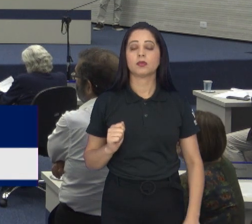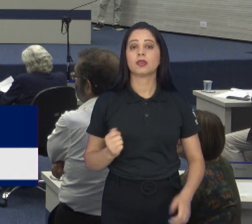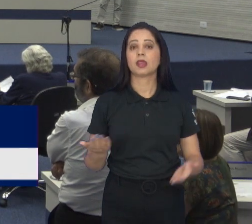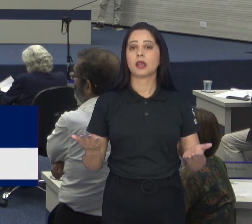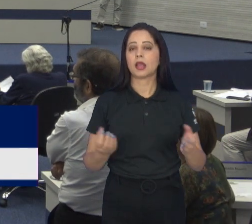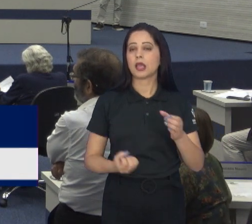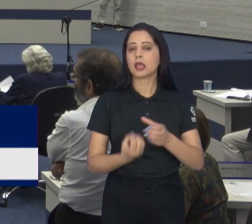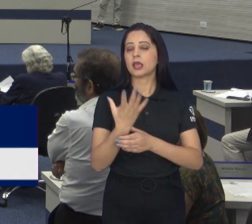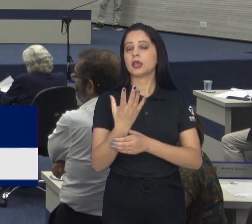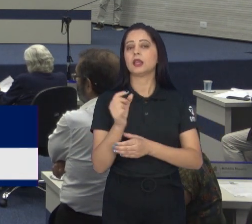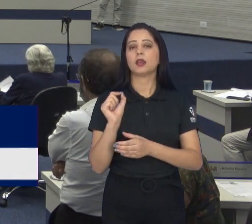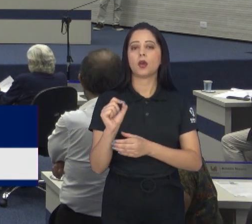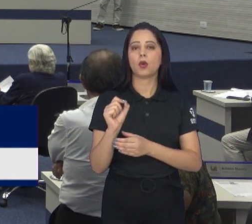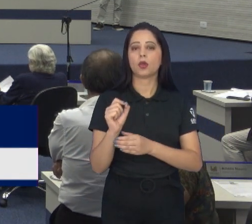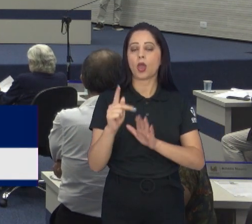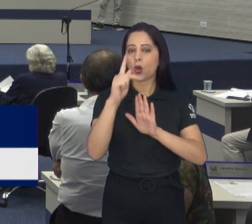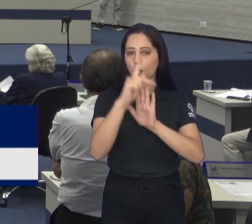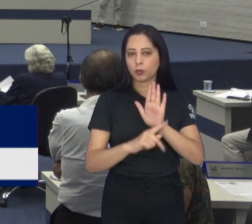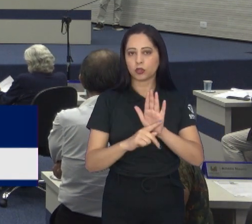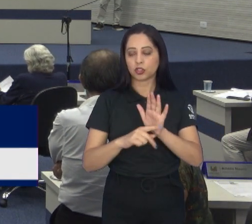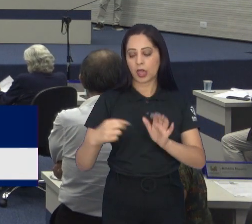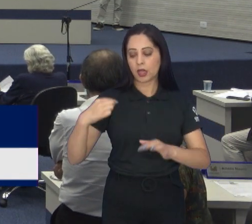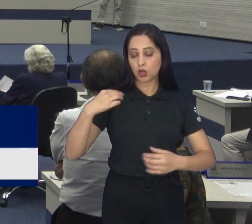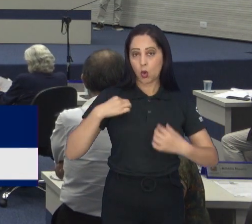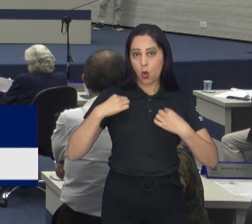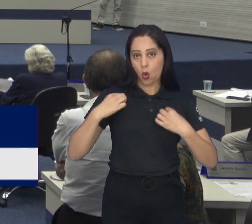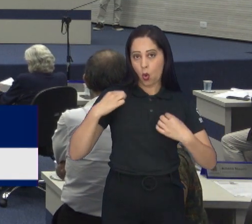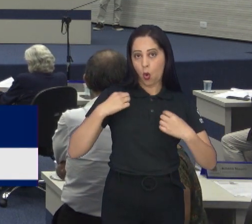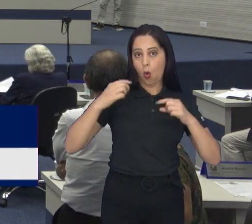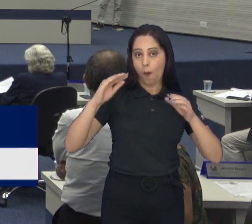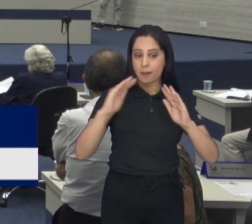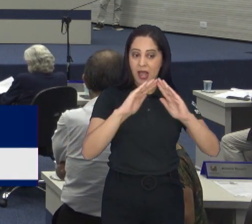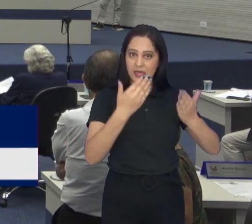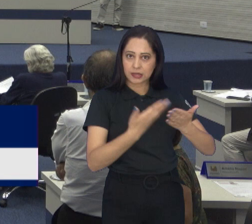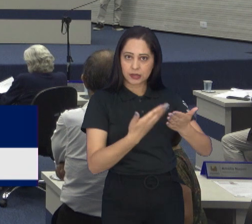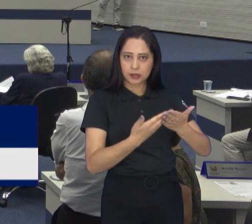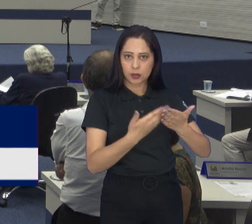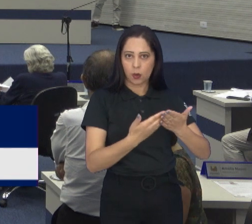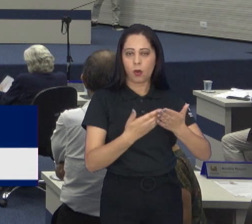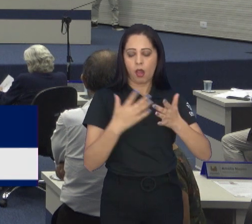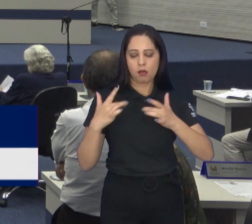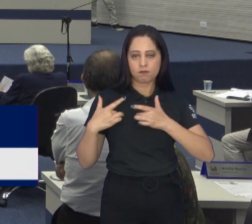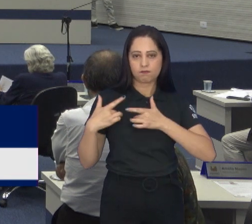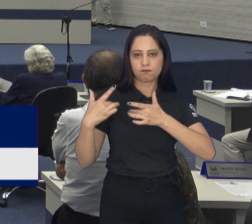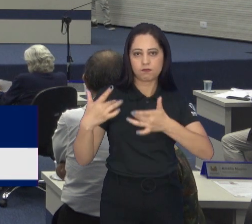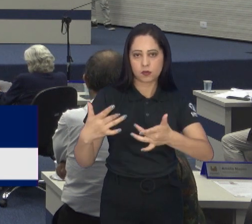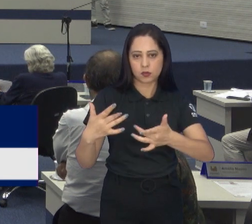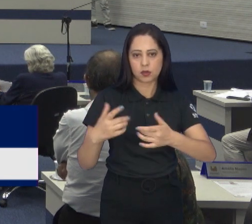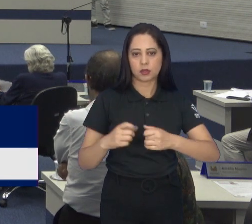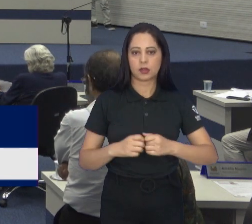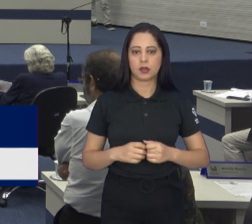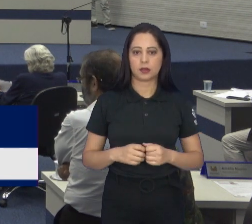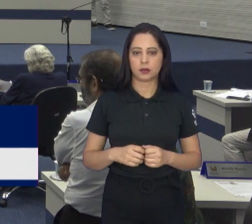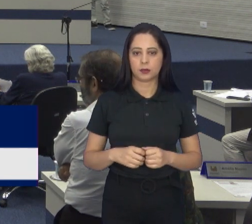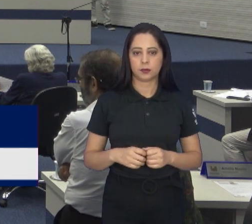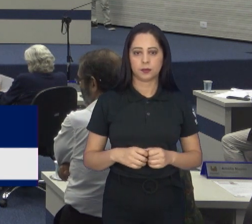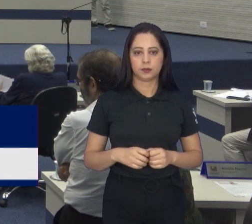Escolar Solidário nas escolas da Rede Municipal de Ensino de São José dos Campos.